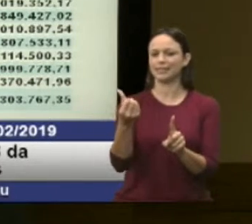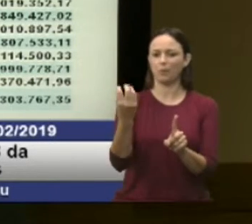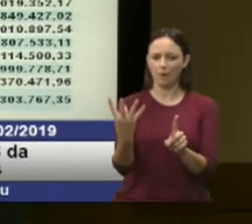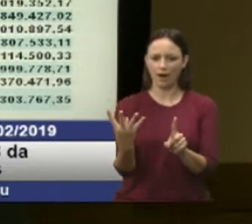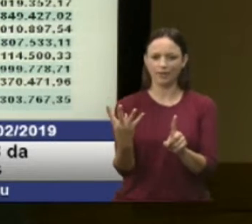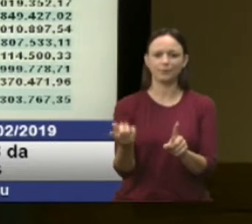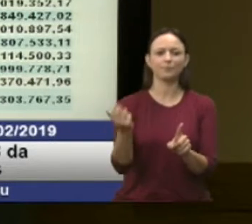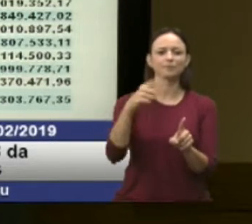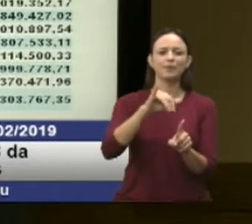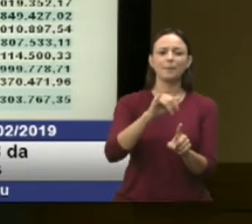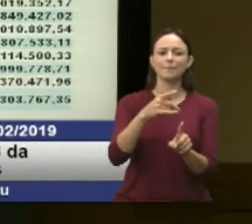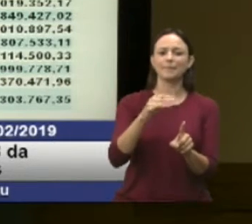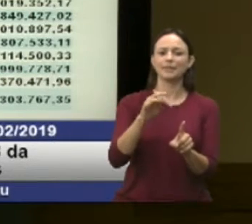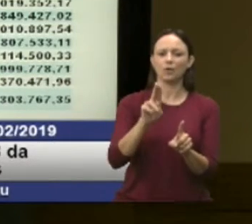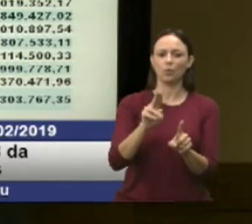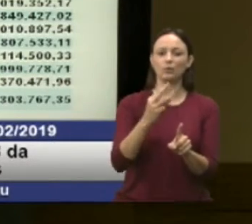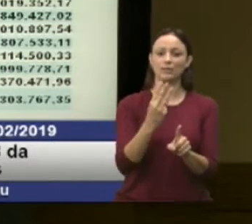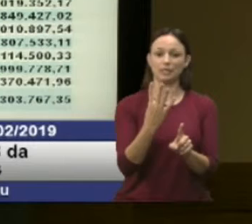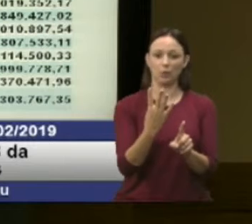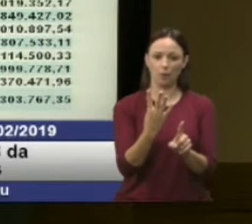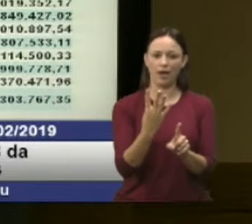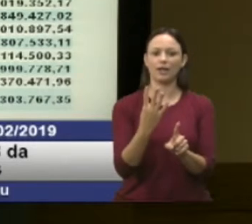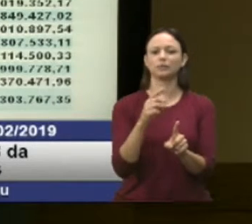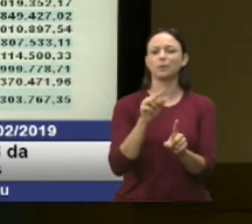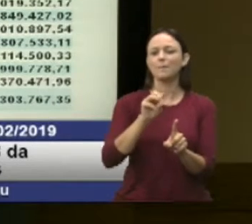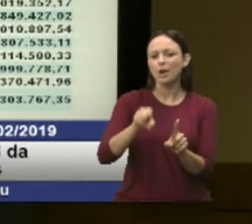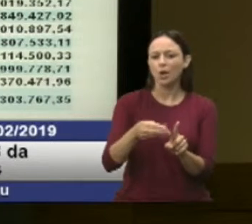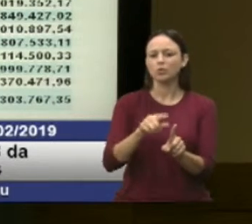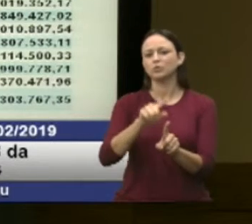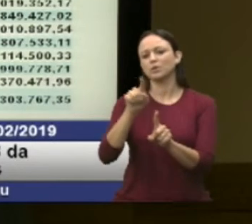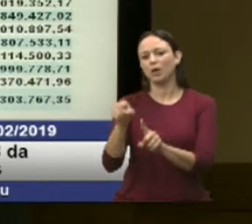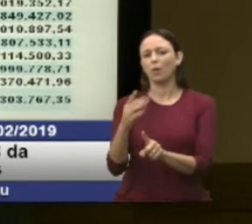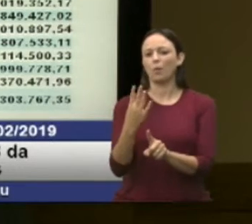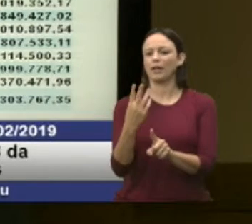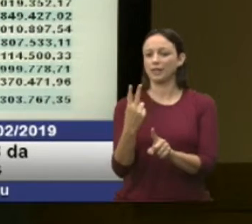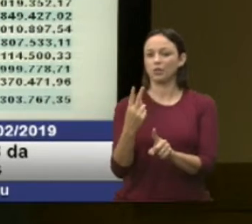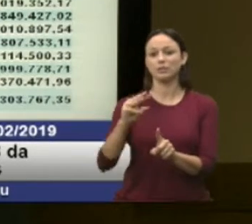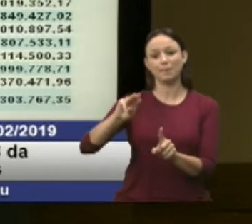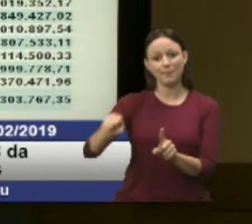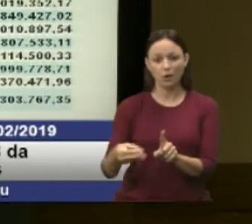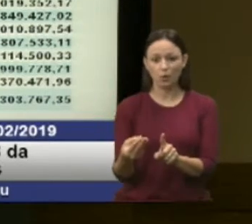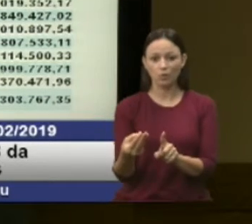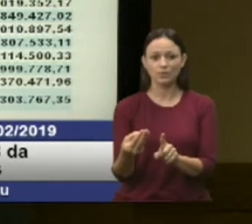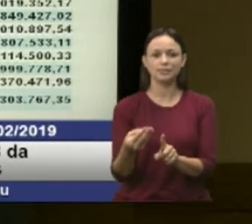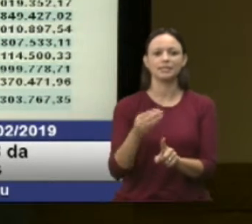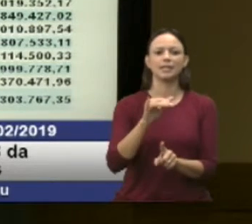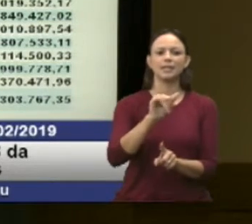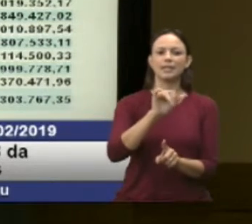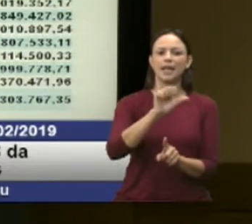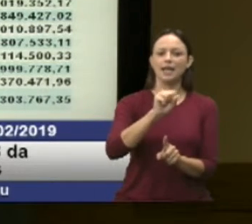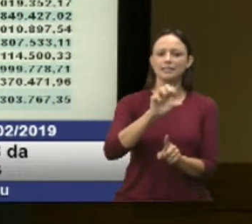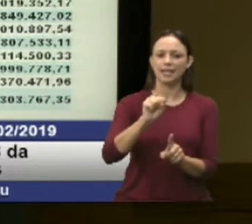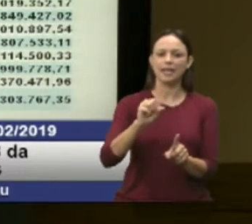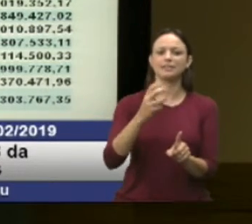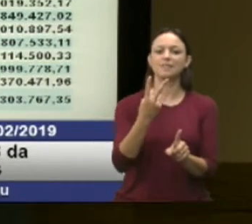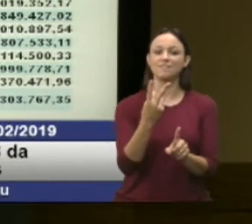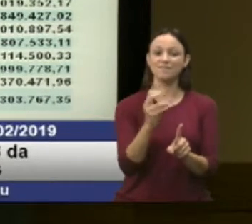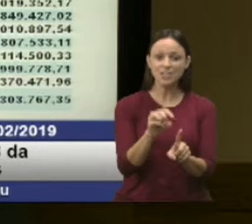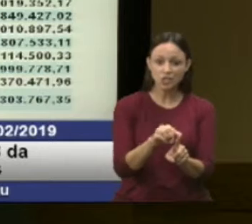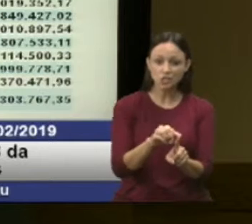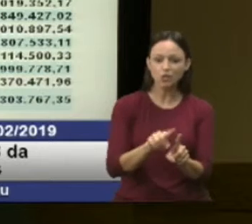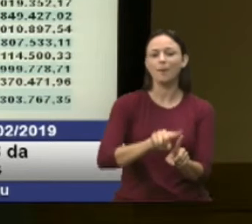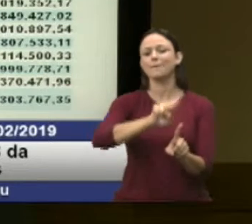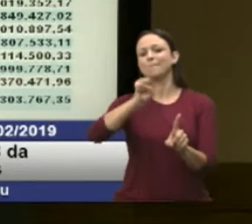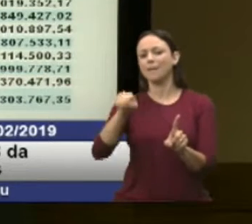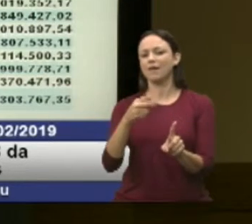o IPTU de 34 milhões para 42 milhões, o ISS de 20 milhões